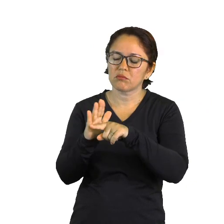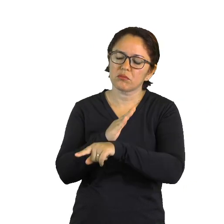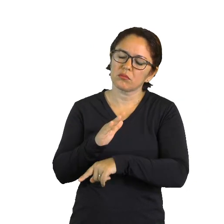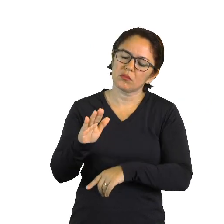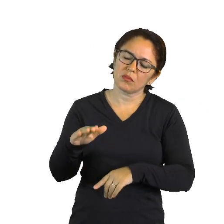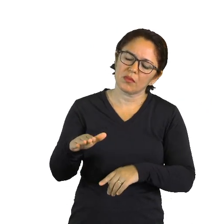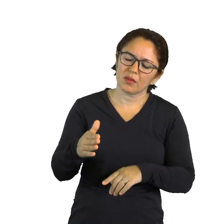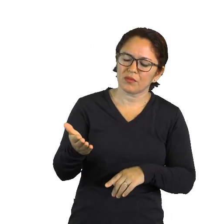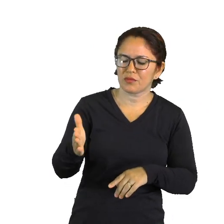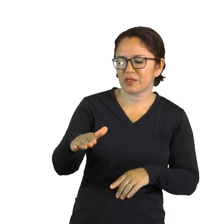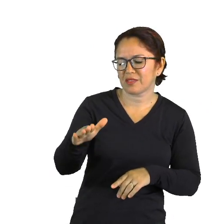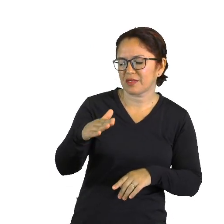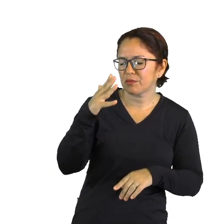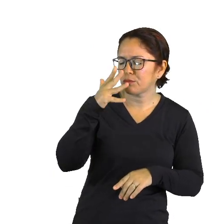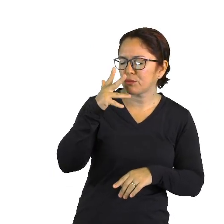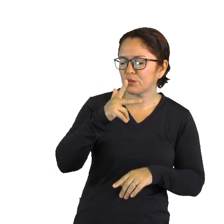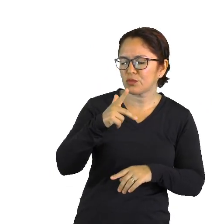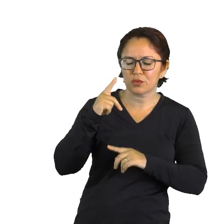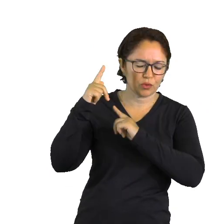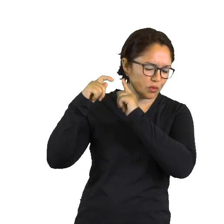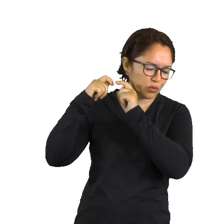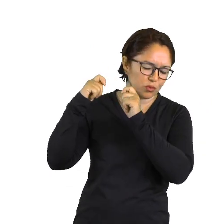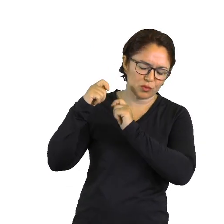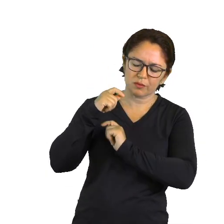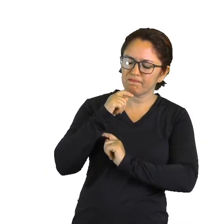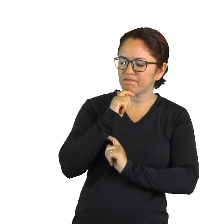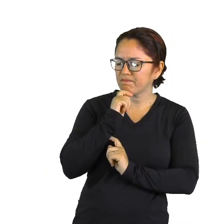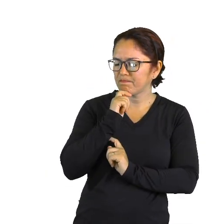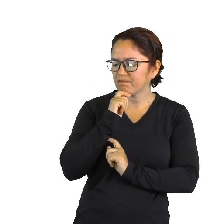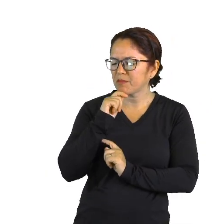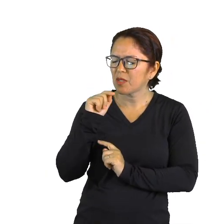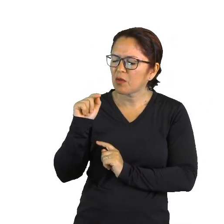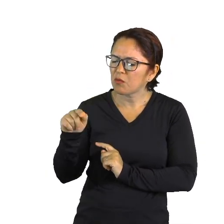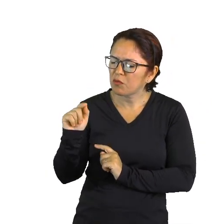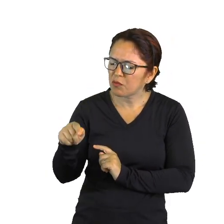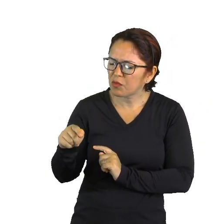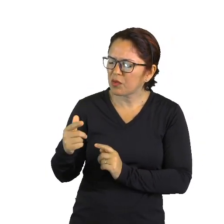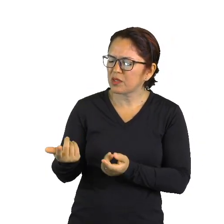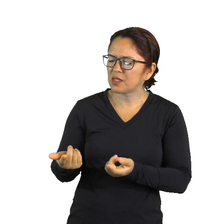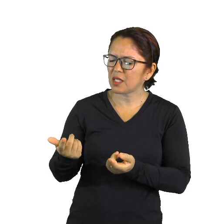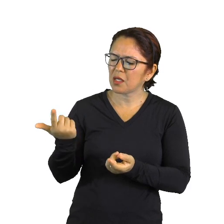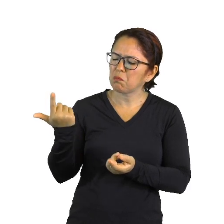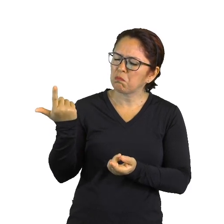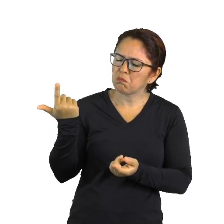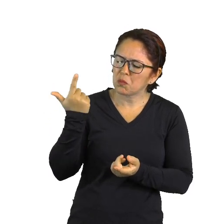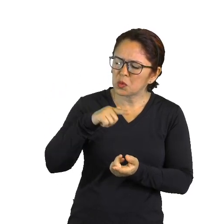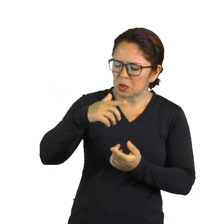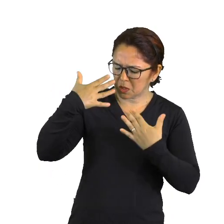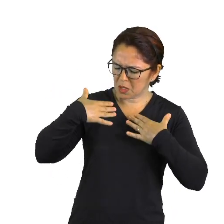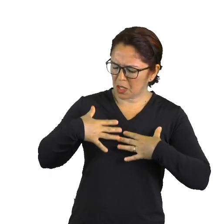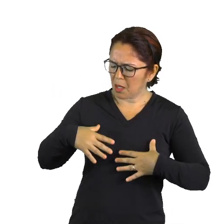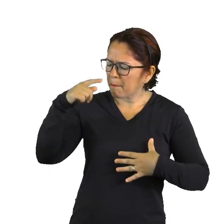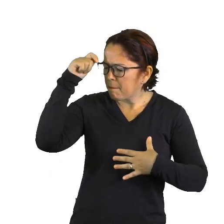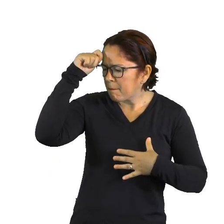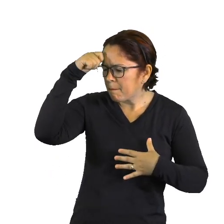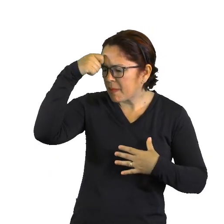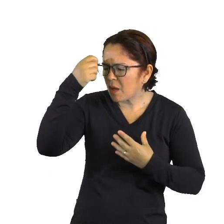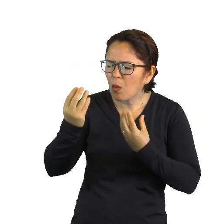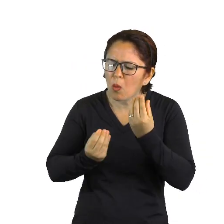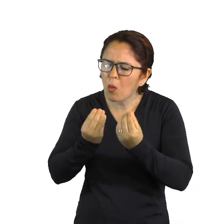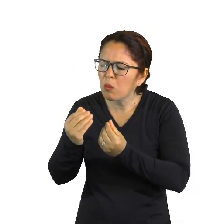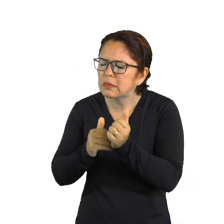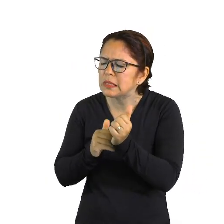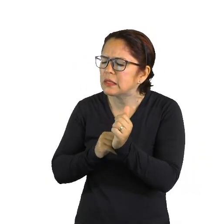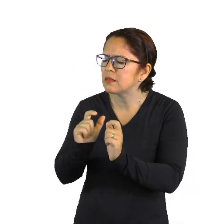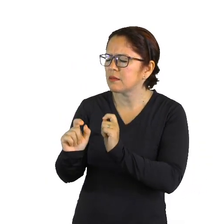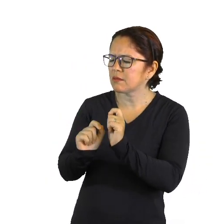menina bonita do laço de fita, qual é o teu segredo para ser tão pretinha? A menina